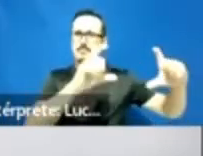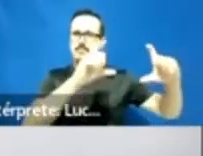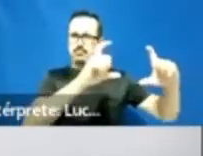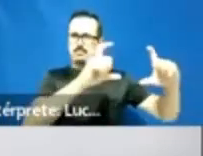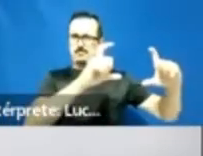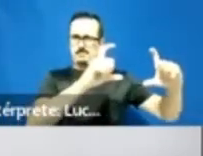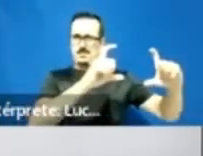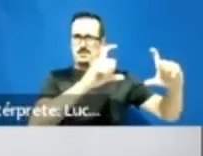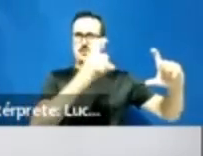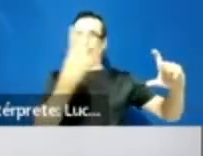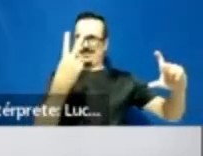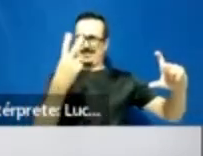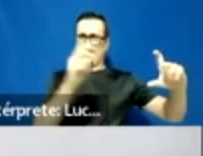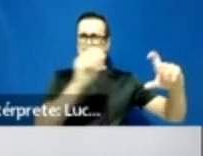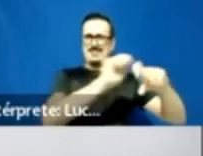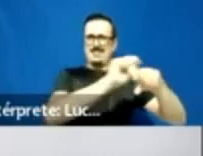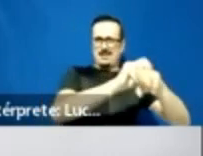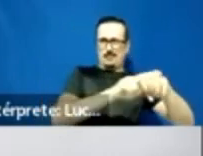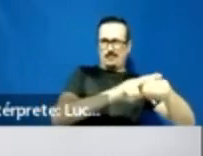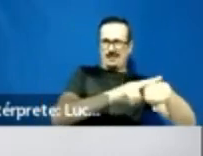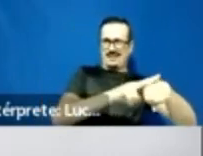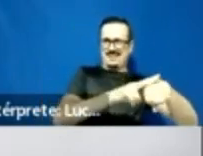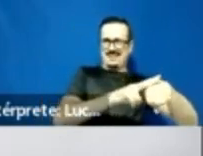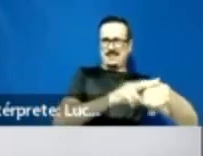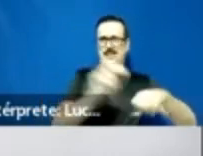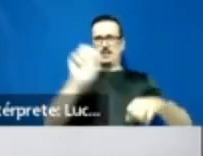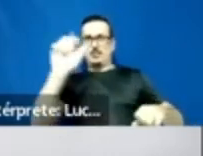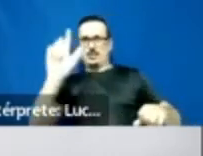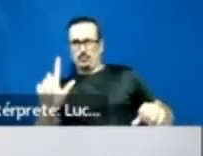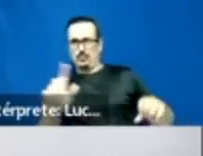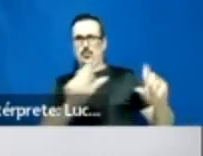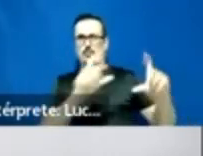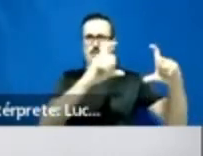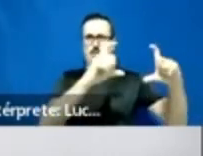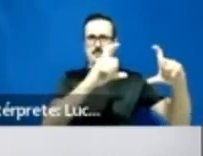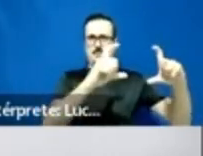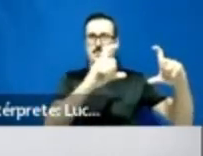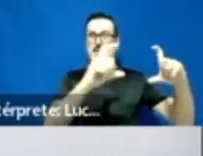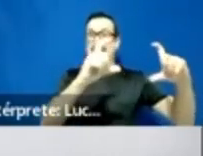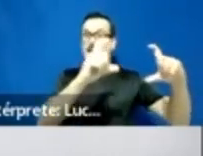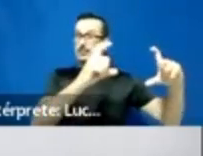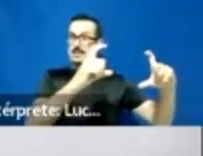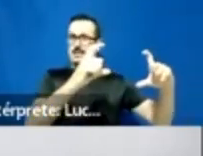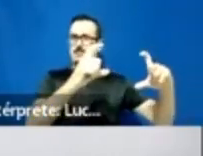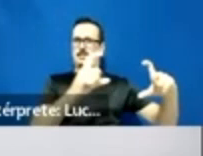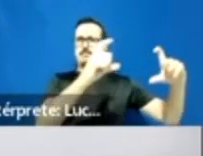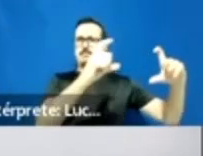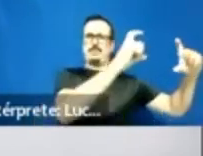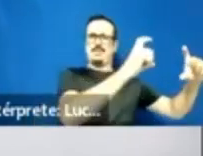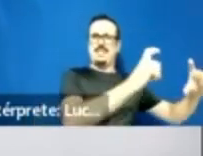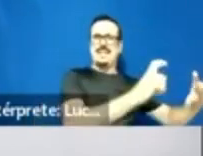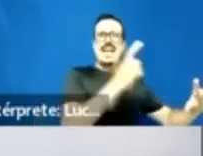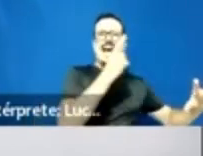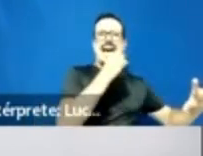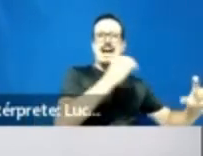temos outras versões, mas nessa versão ele é indicado para reservatórios de até 20 litros, né? E aí os estudos